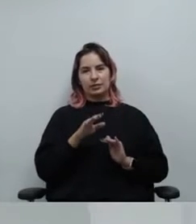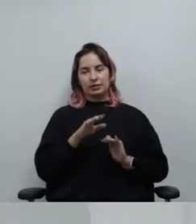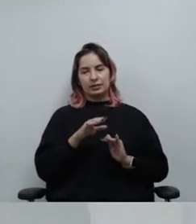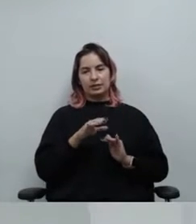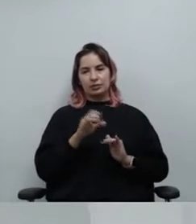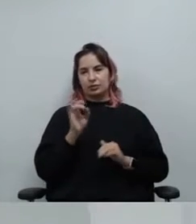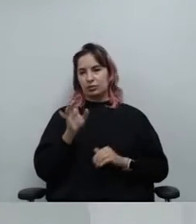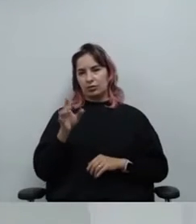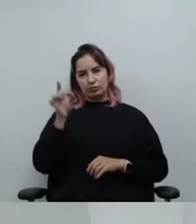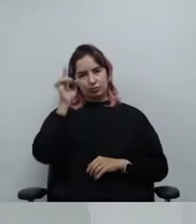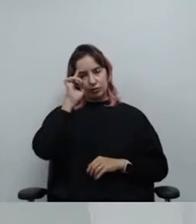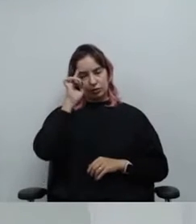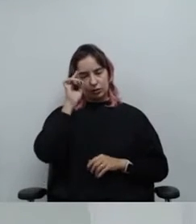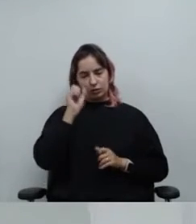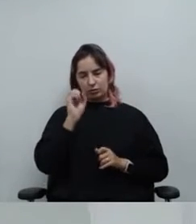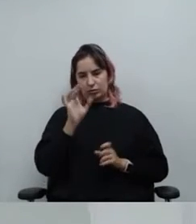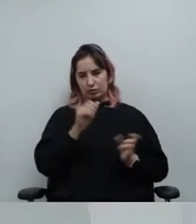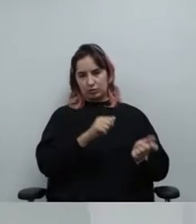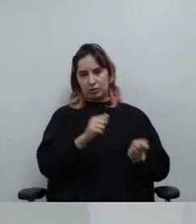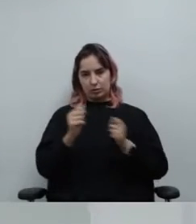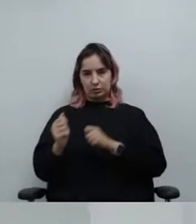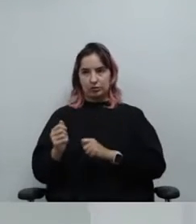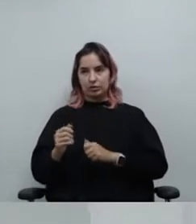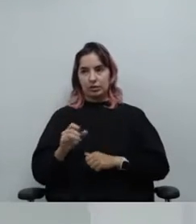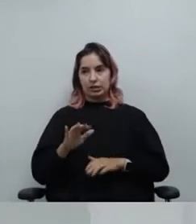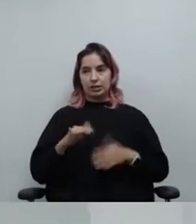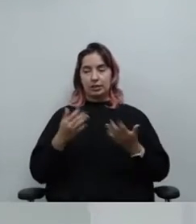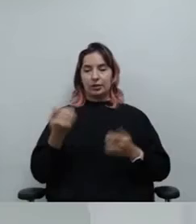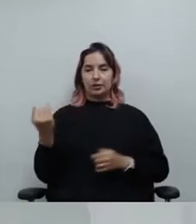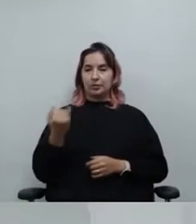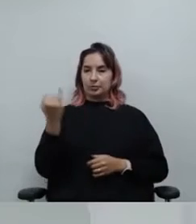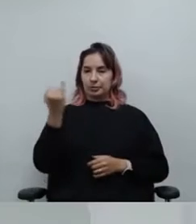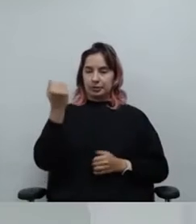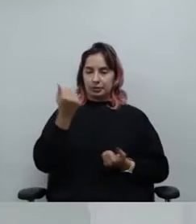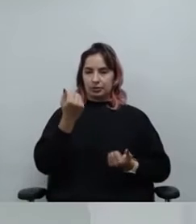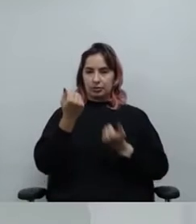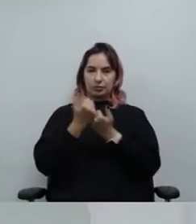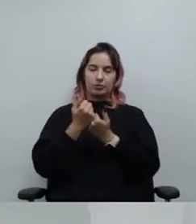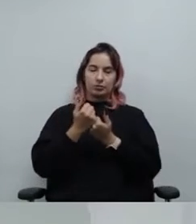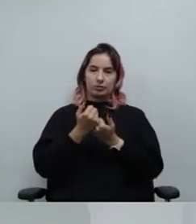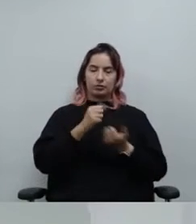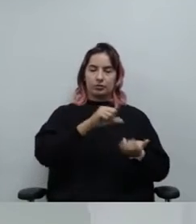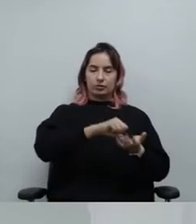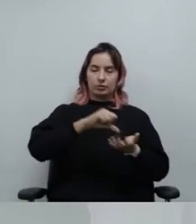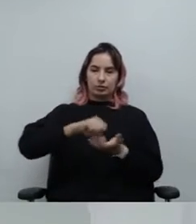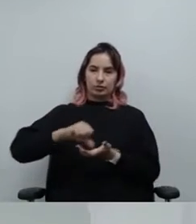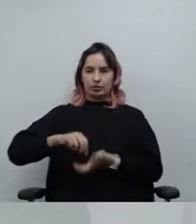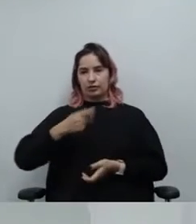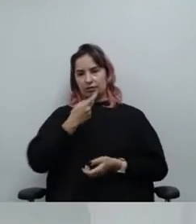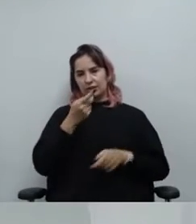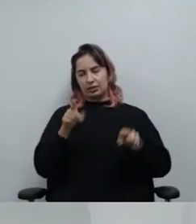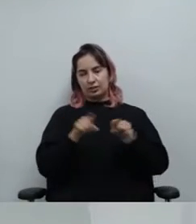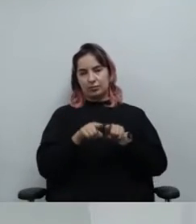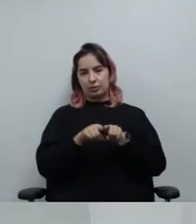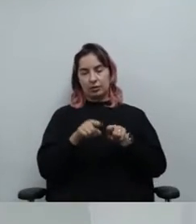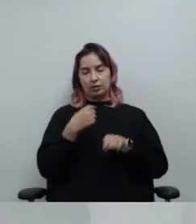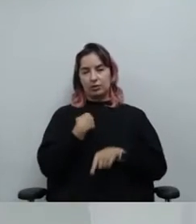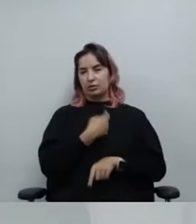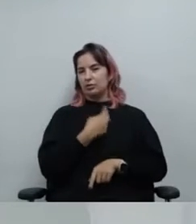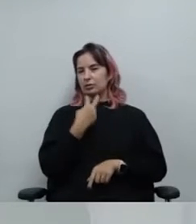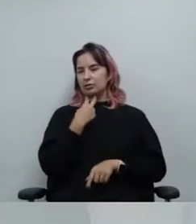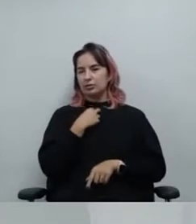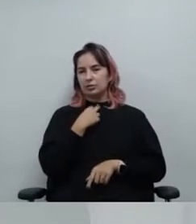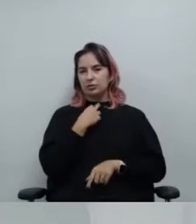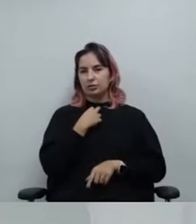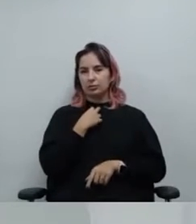dia. Então é importante esse apoio do núcleo e dizer também que a gente não pode cair